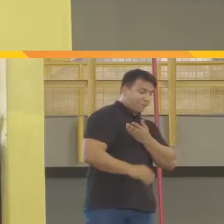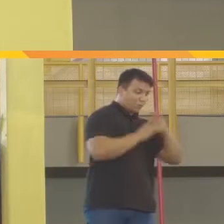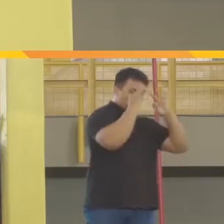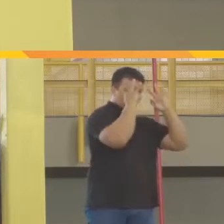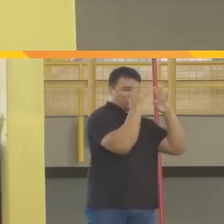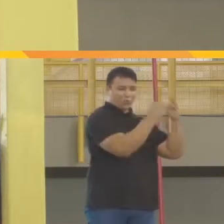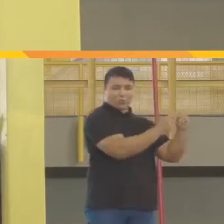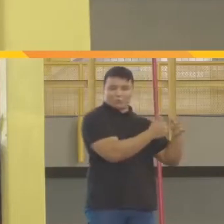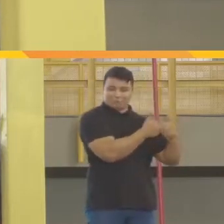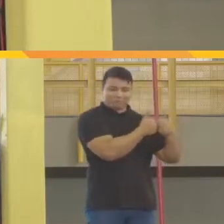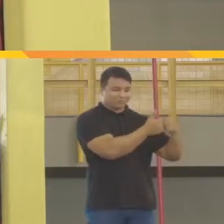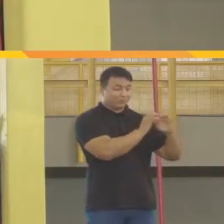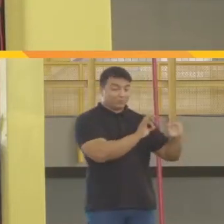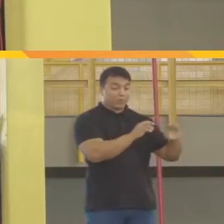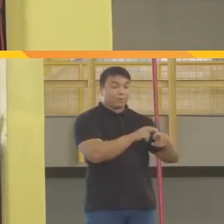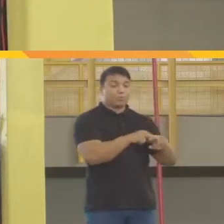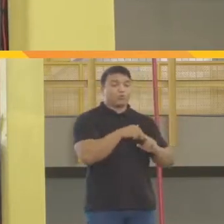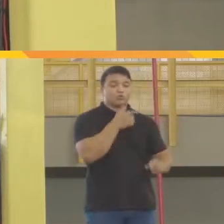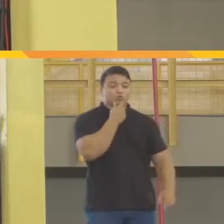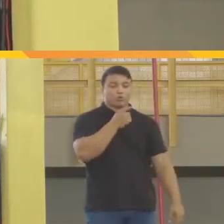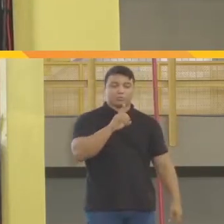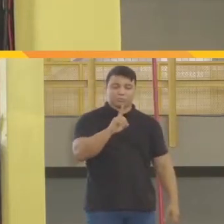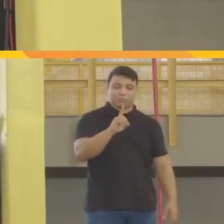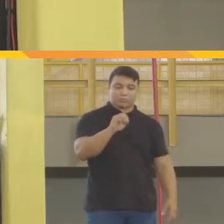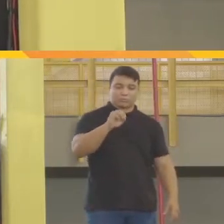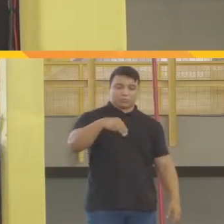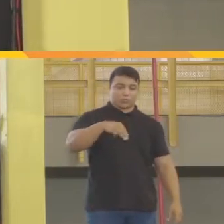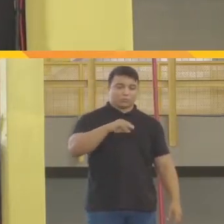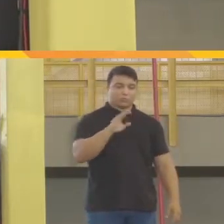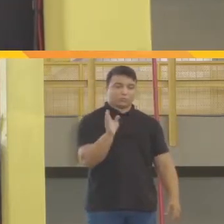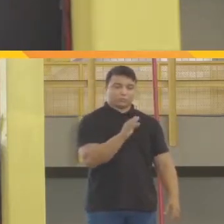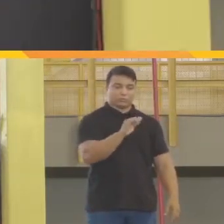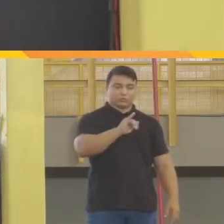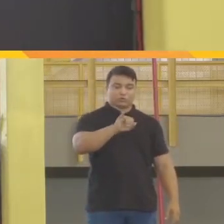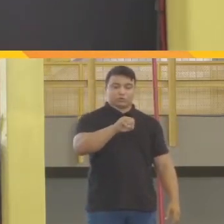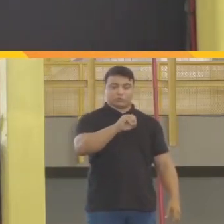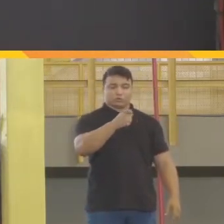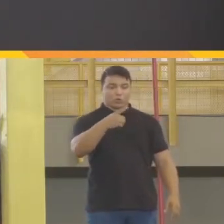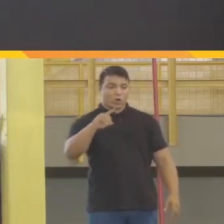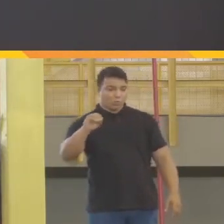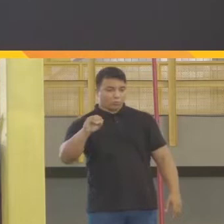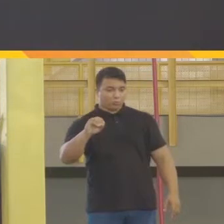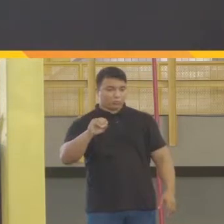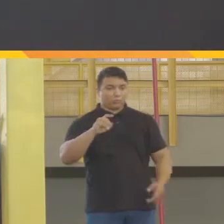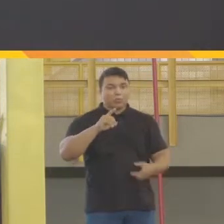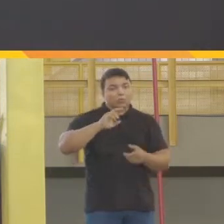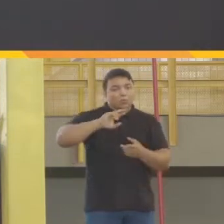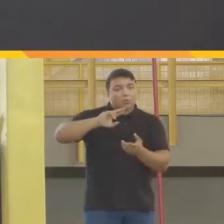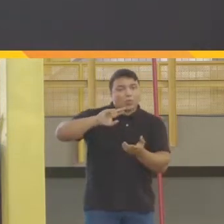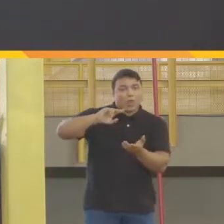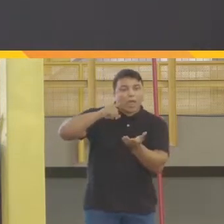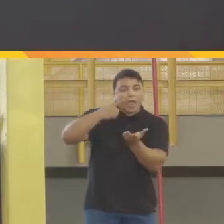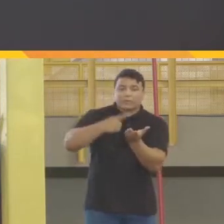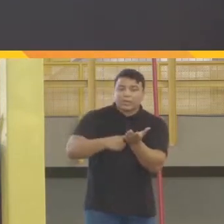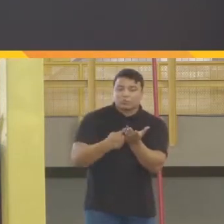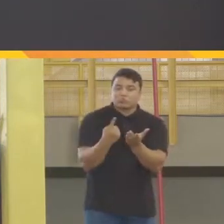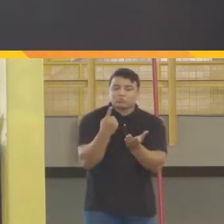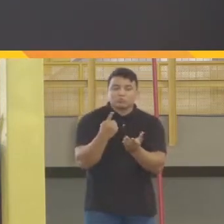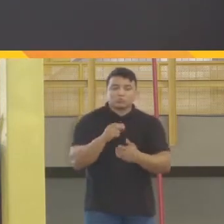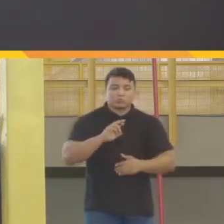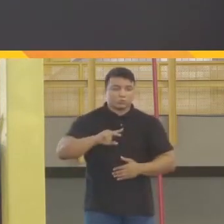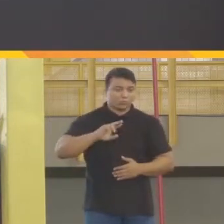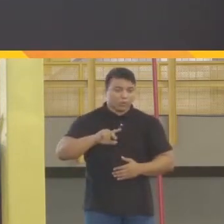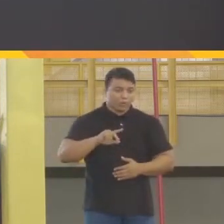É por isso que Dom João fez com a Inglaterra não um tratado, mas 2